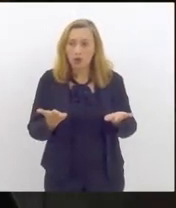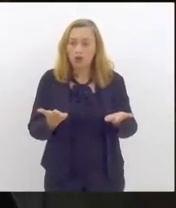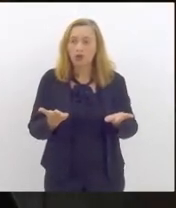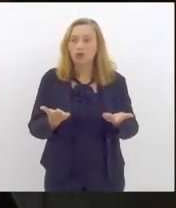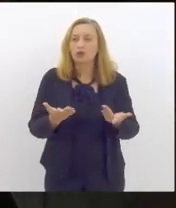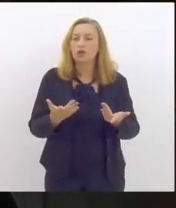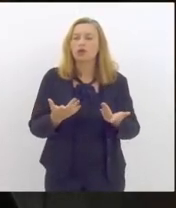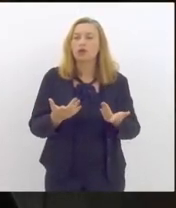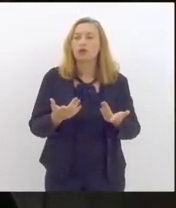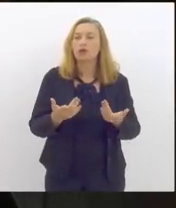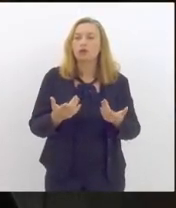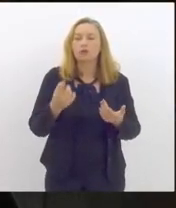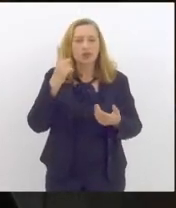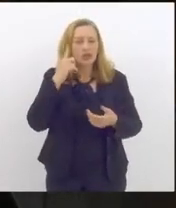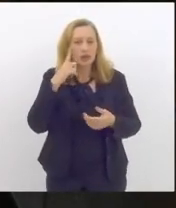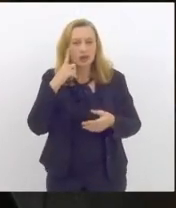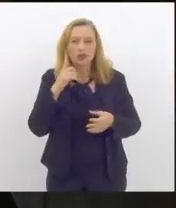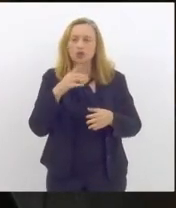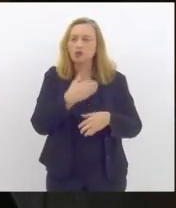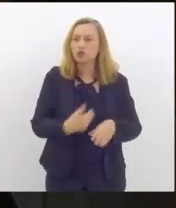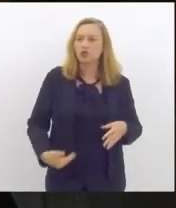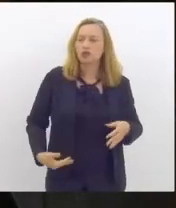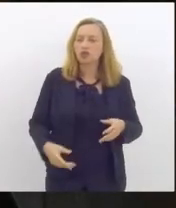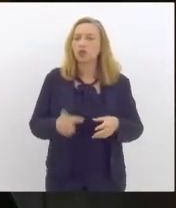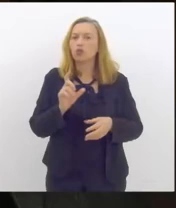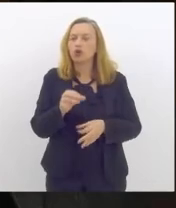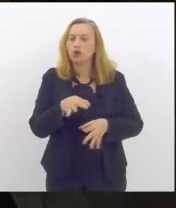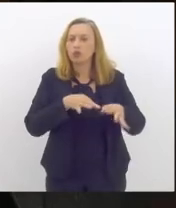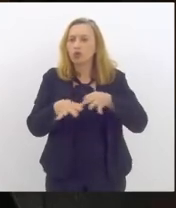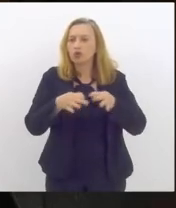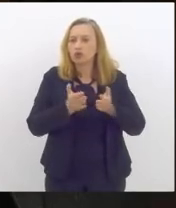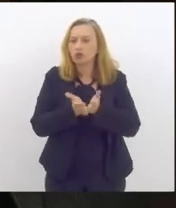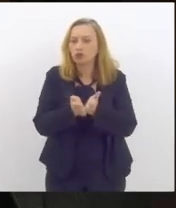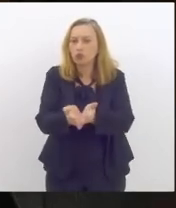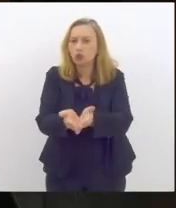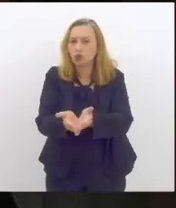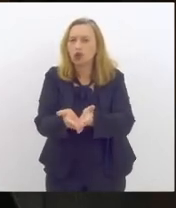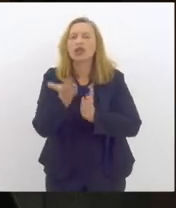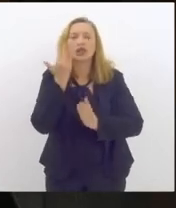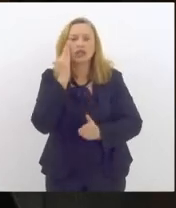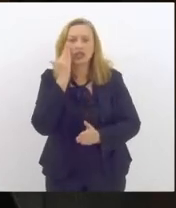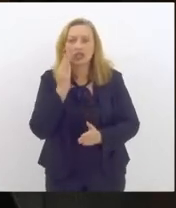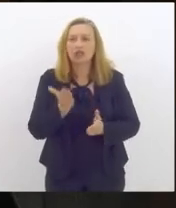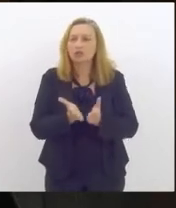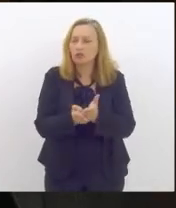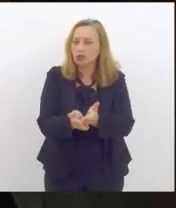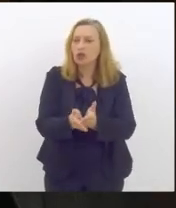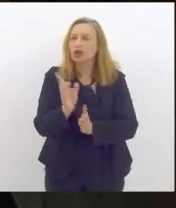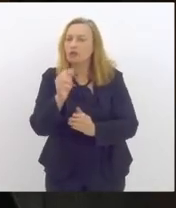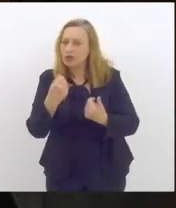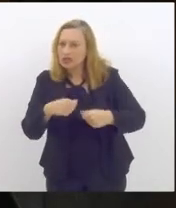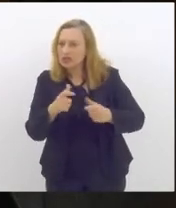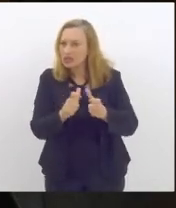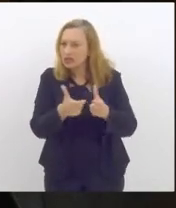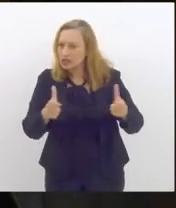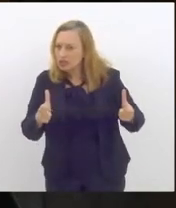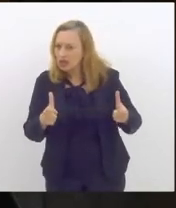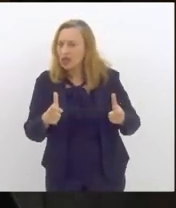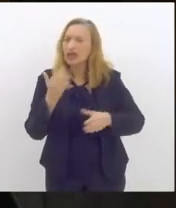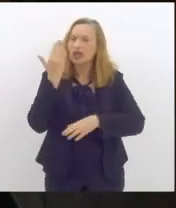governo tem o que que ele projeta para o transporte aquaviário ele entende que o transporte aquaviário tem que crescer